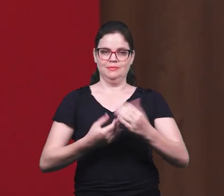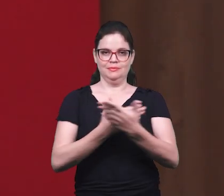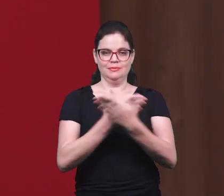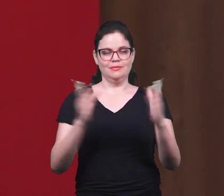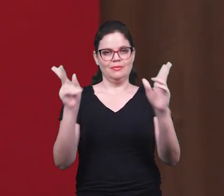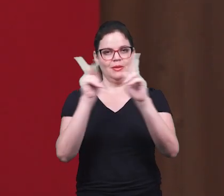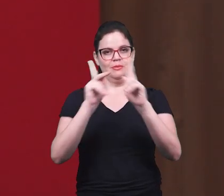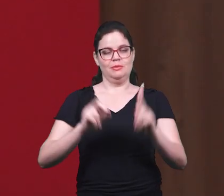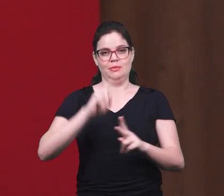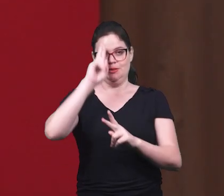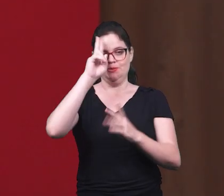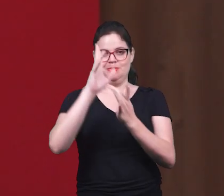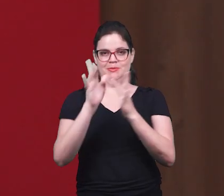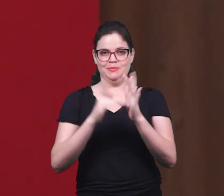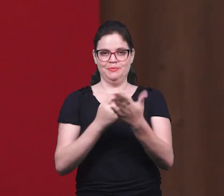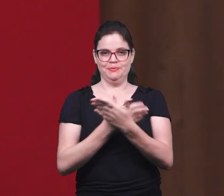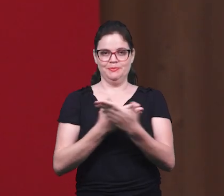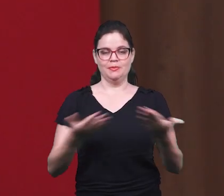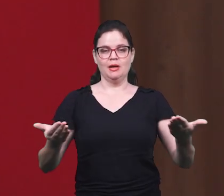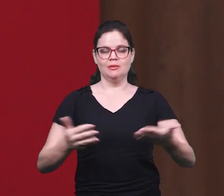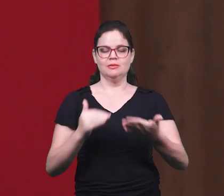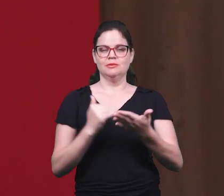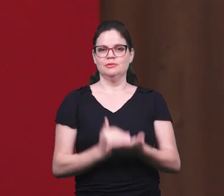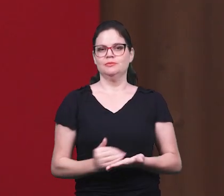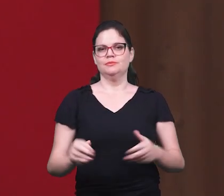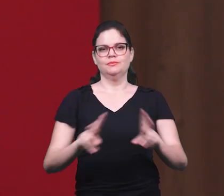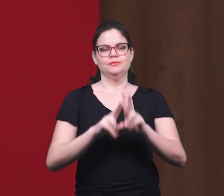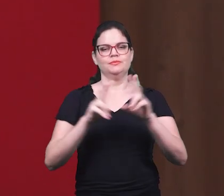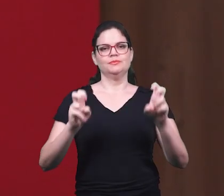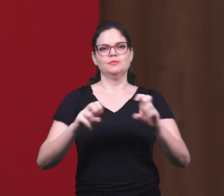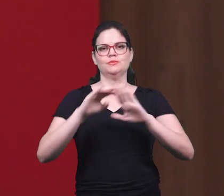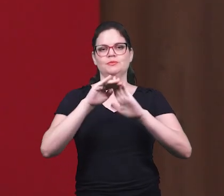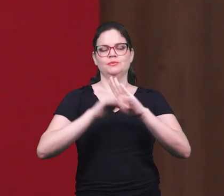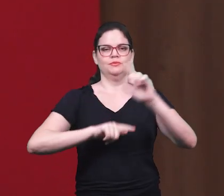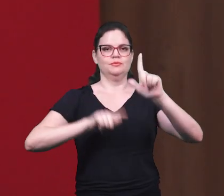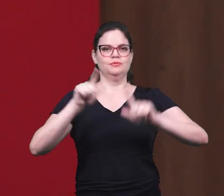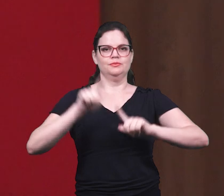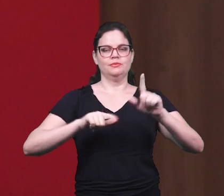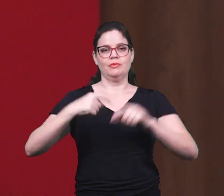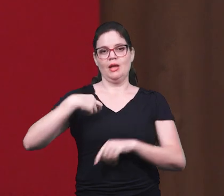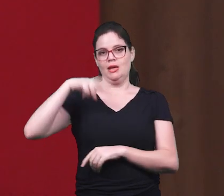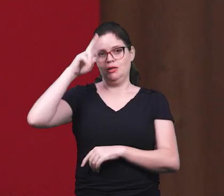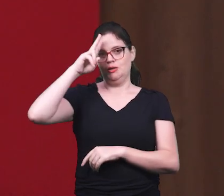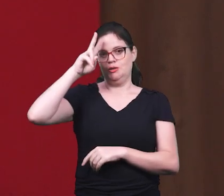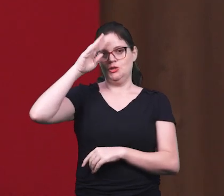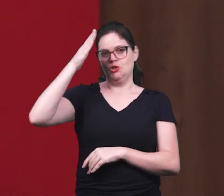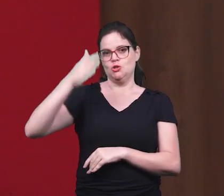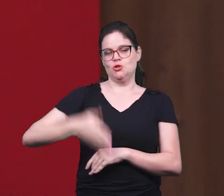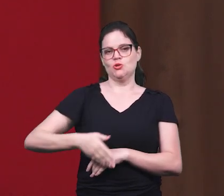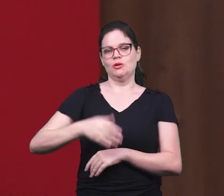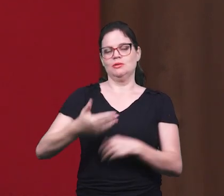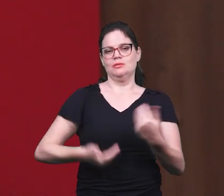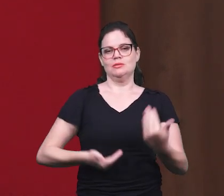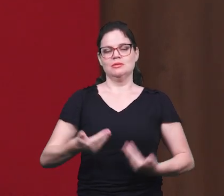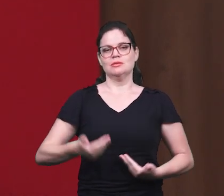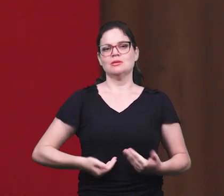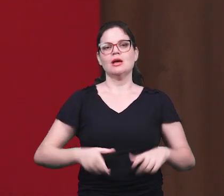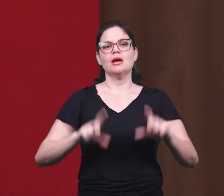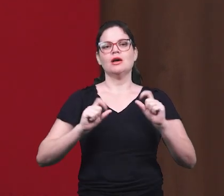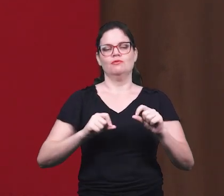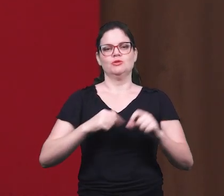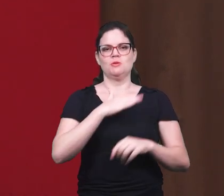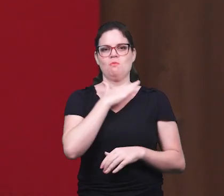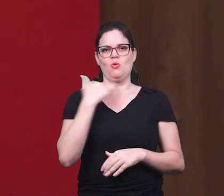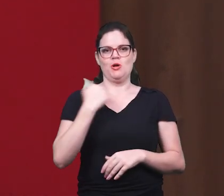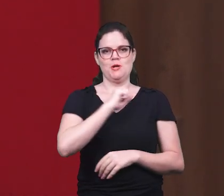A paz do Senhor a todos. Estamos dando início a mais um programa, a história dos